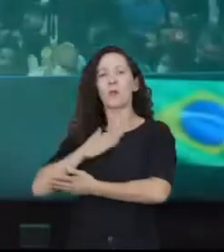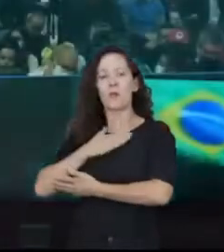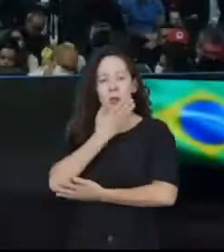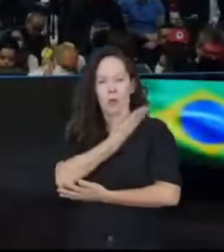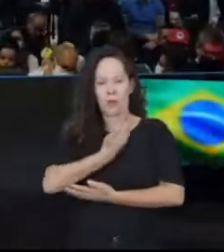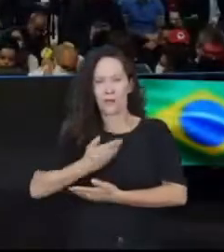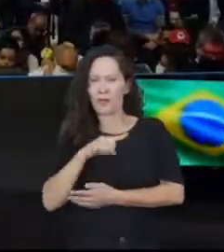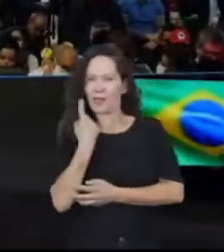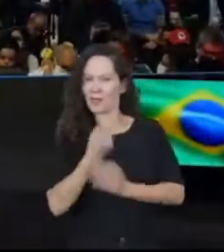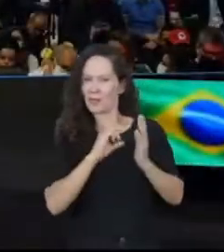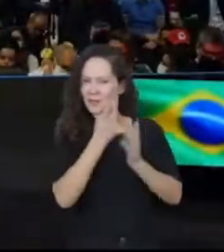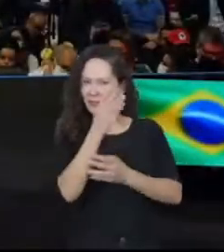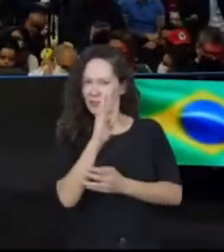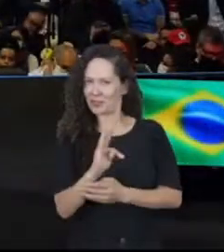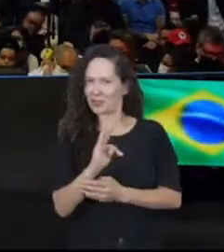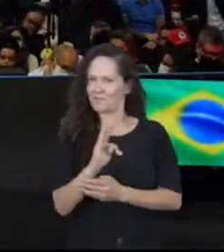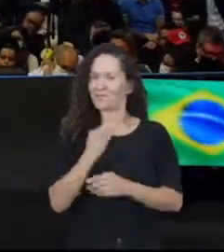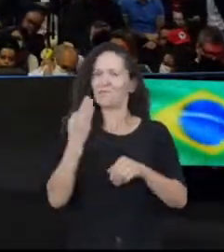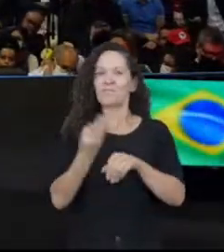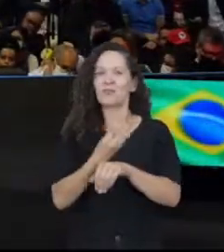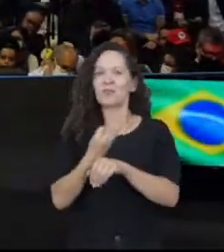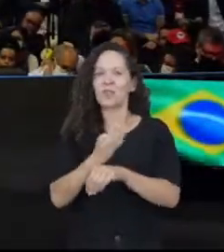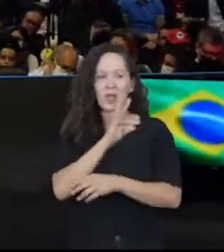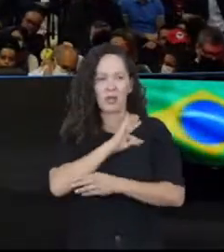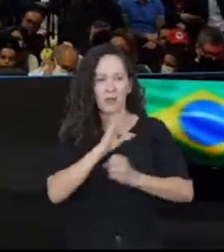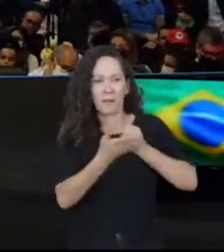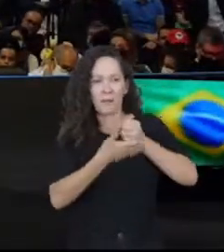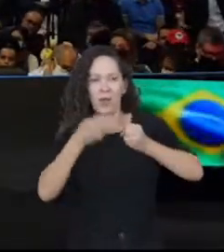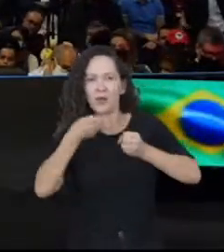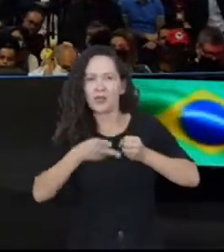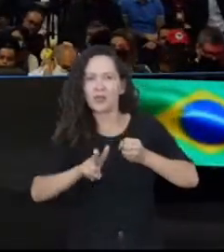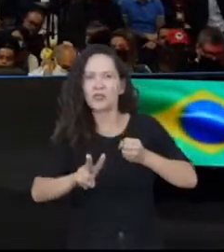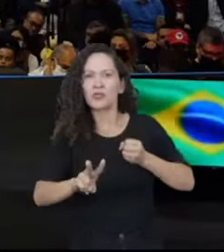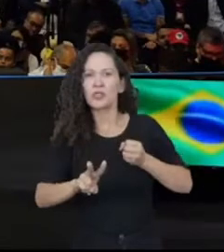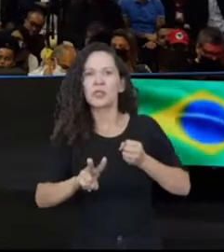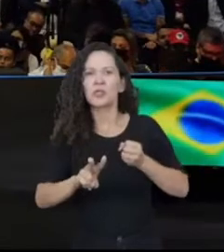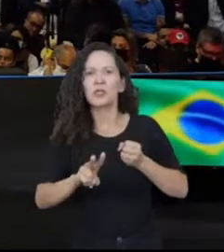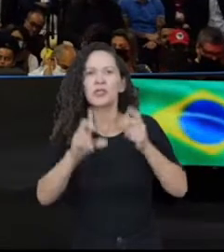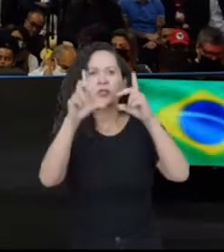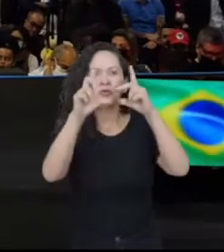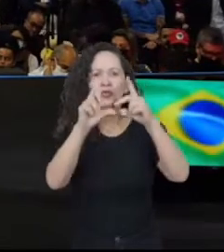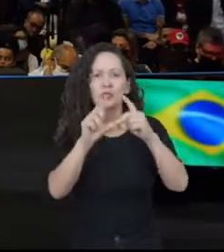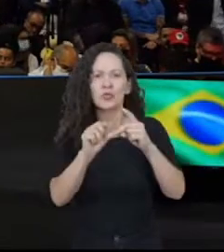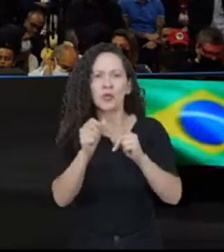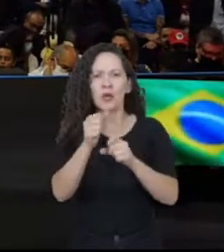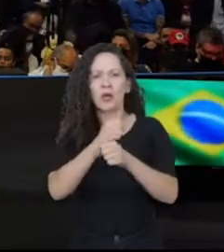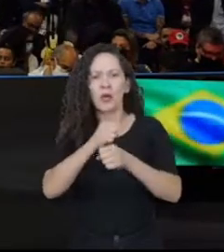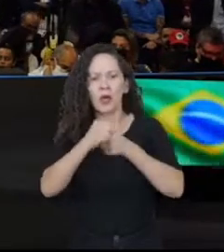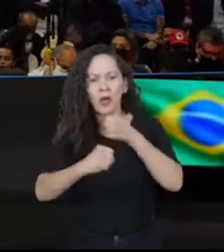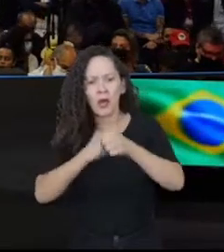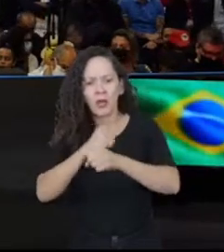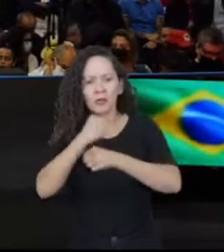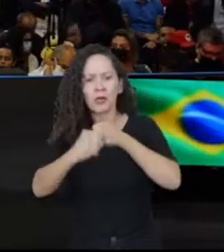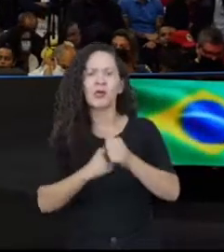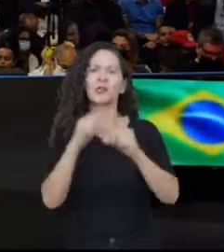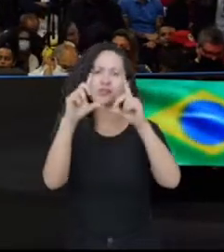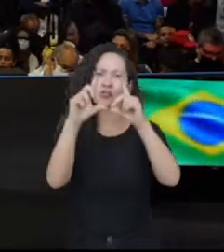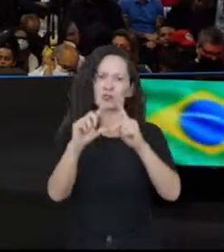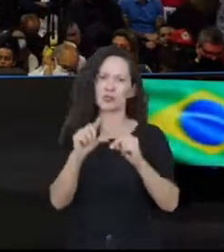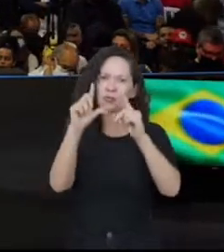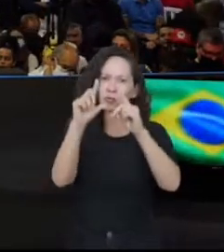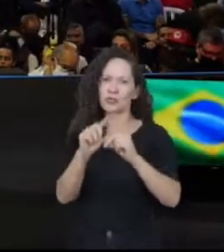é possível que o salário mínimo continue perdendo poder de compra ano após ano. Nos nossos governos, ele